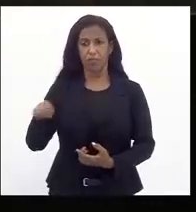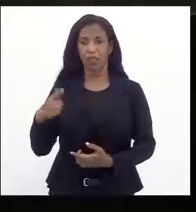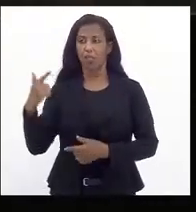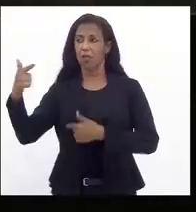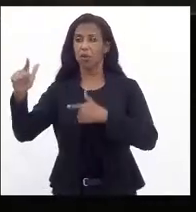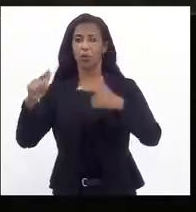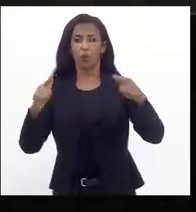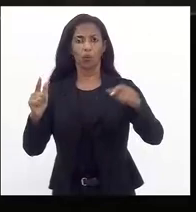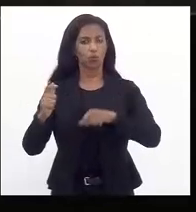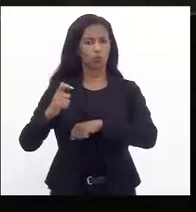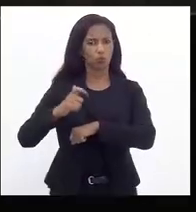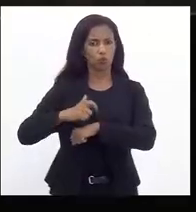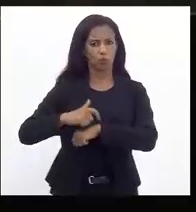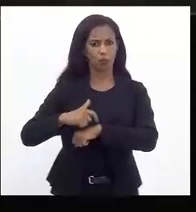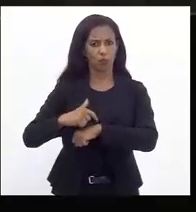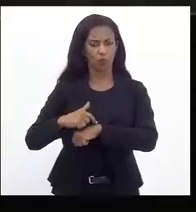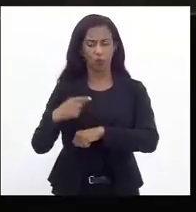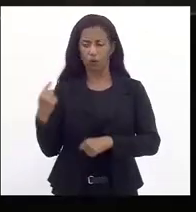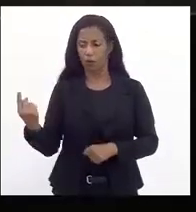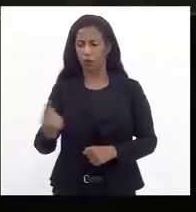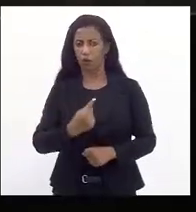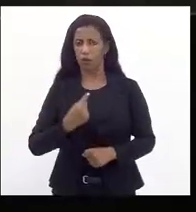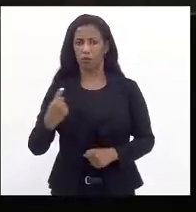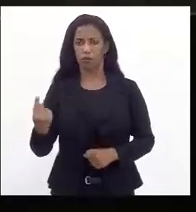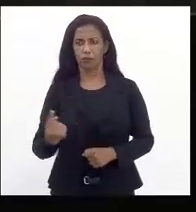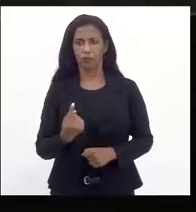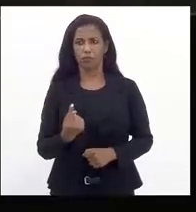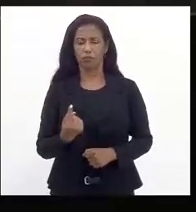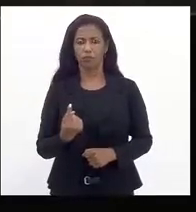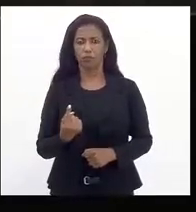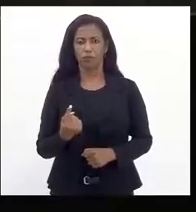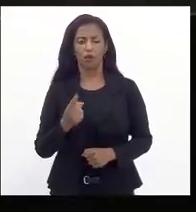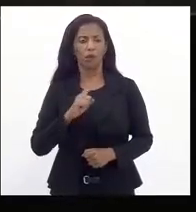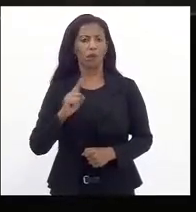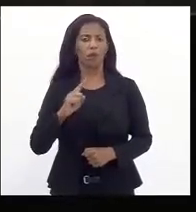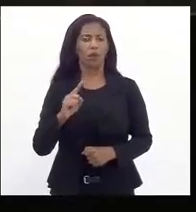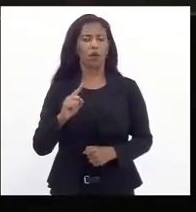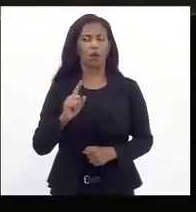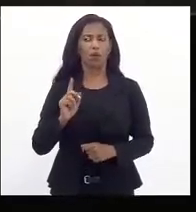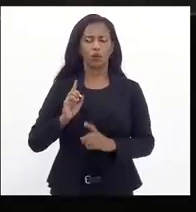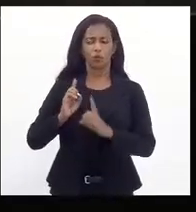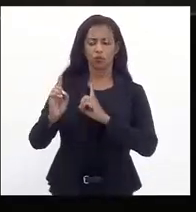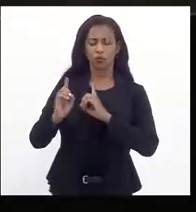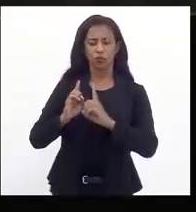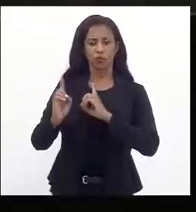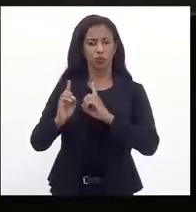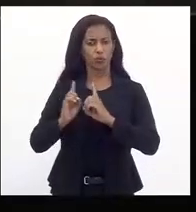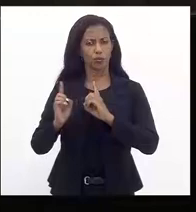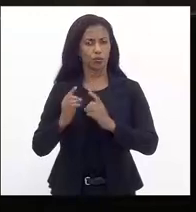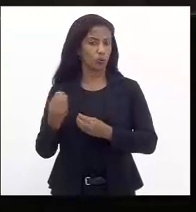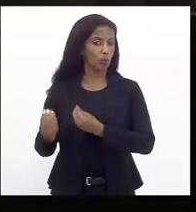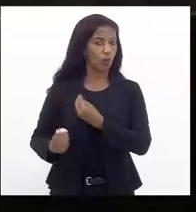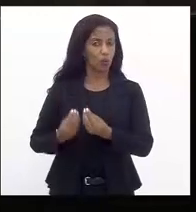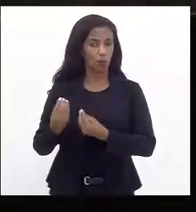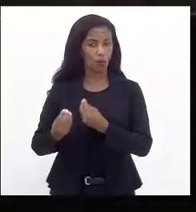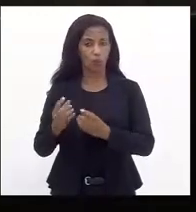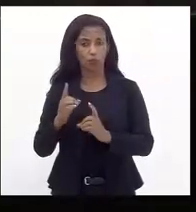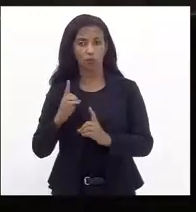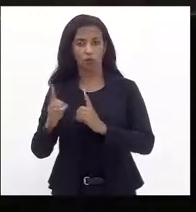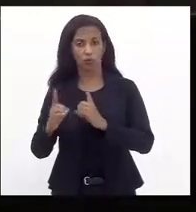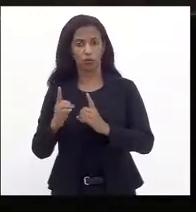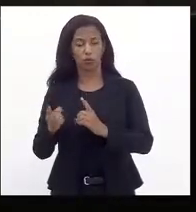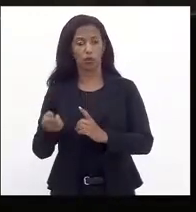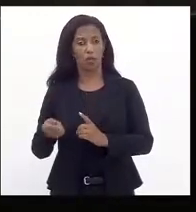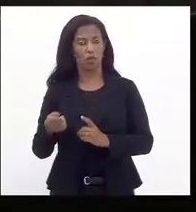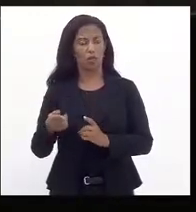outros momentos nós não não iríamos discutir como discutimos